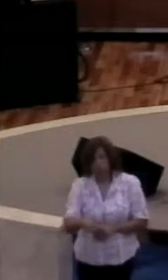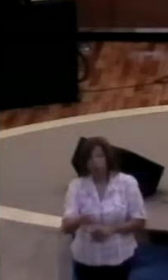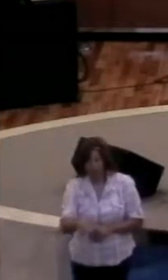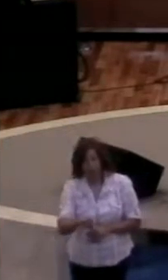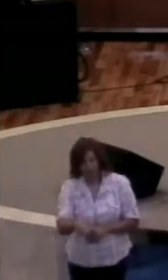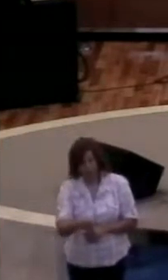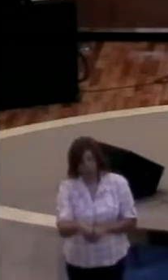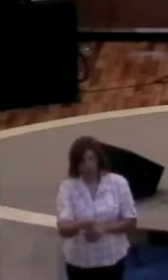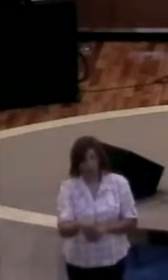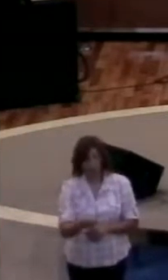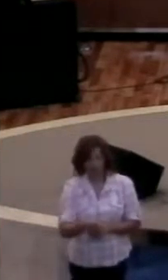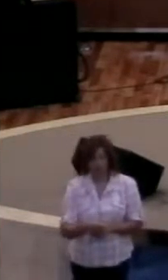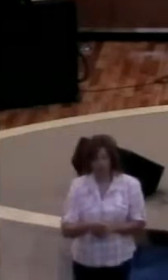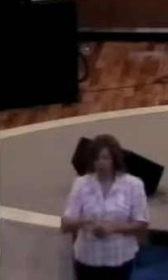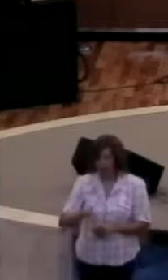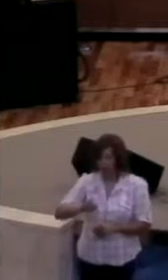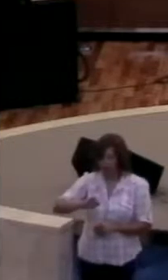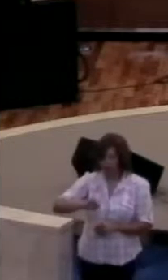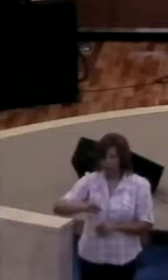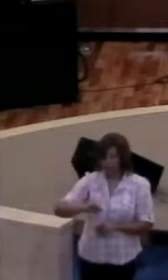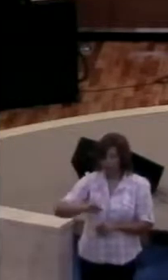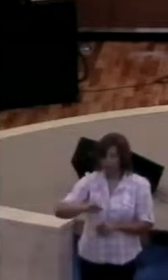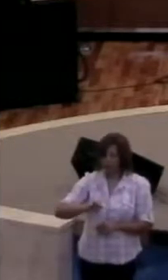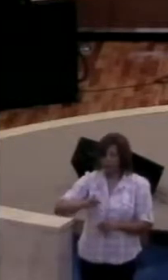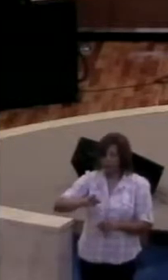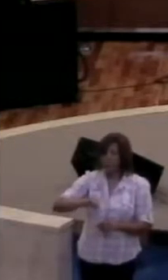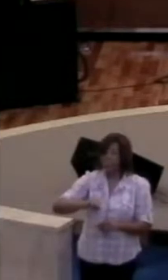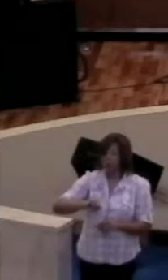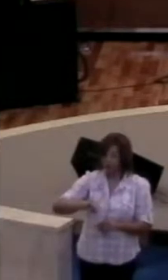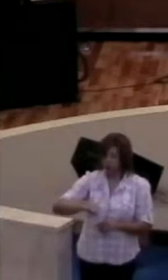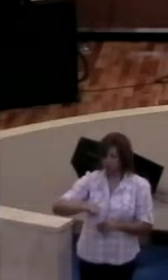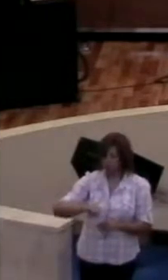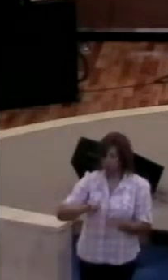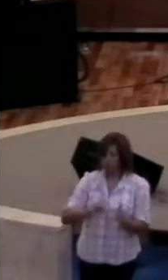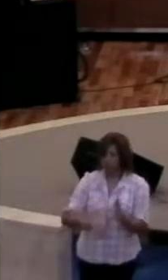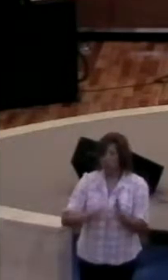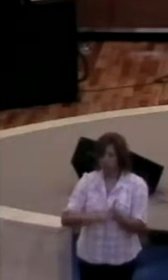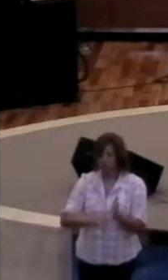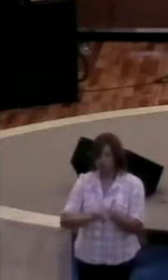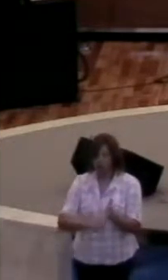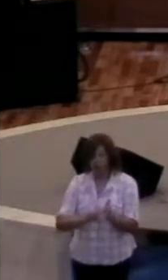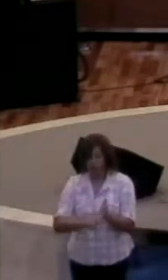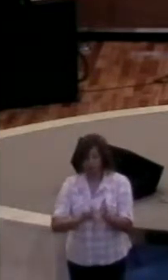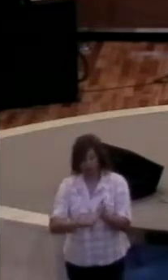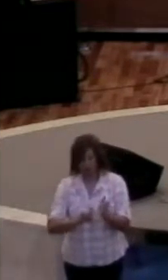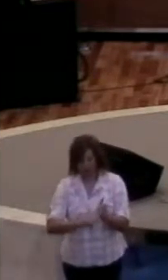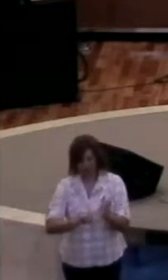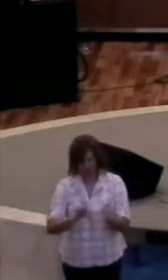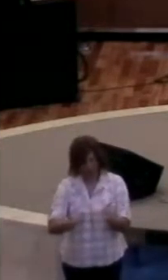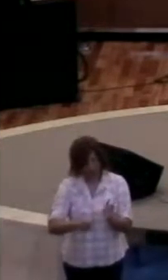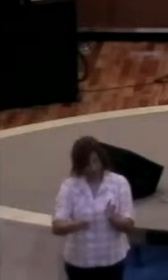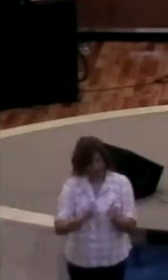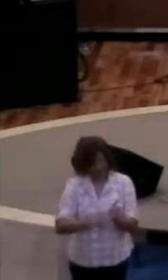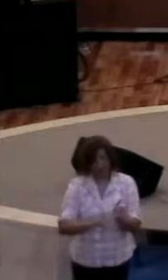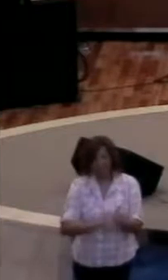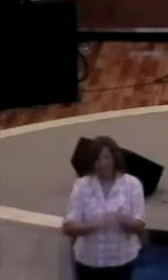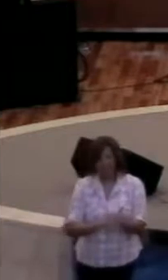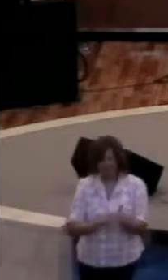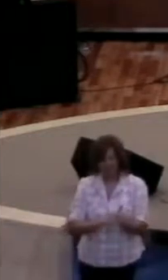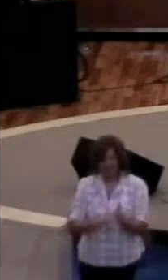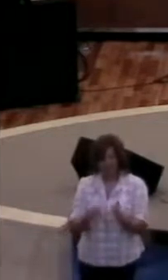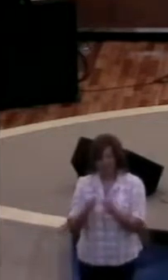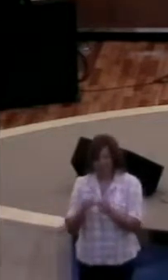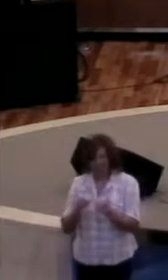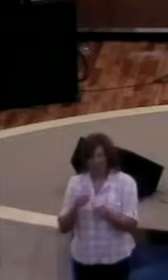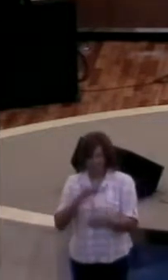e entregando a Roma. Certamente ele não era muito bem visto. E Mateus, após receber a pregação da palavra de Deus, Mateus,